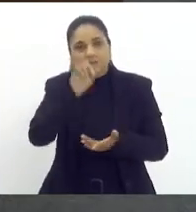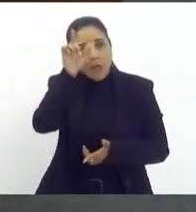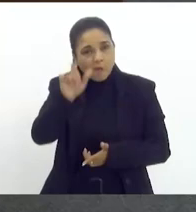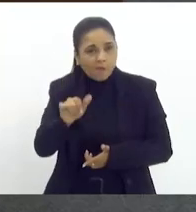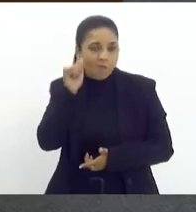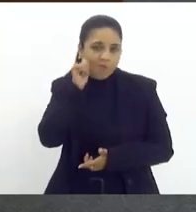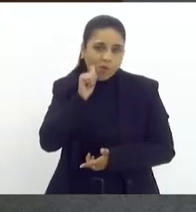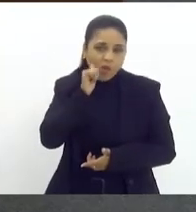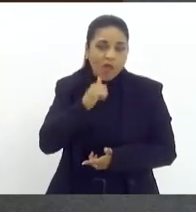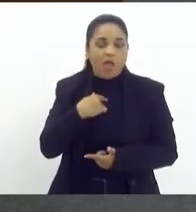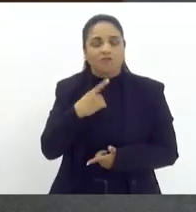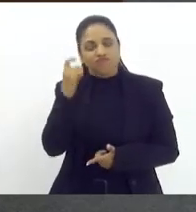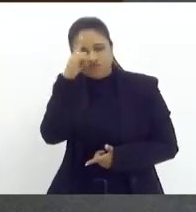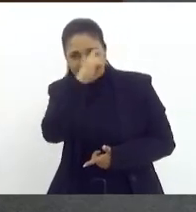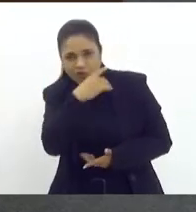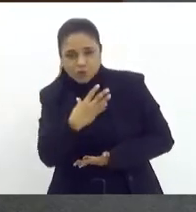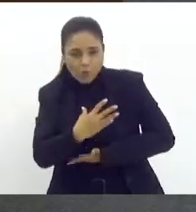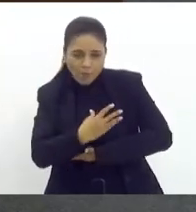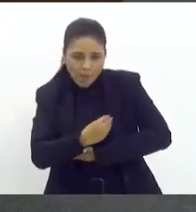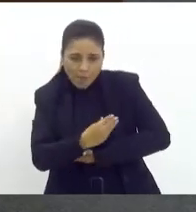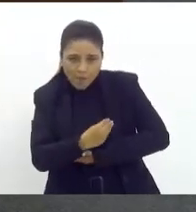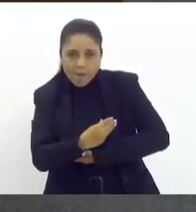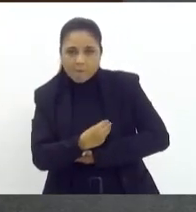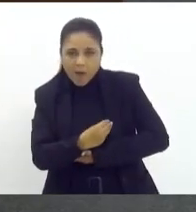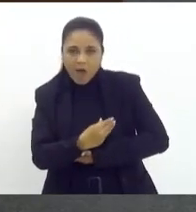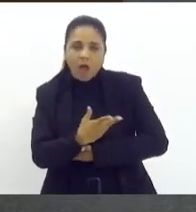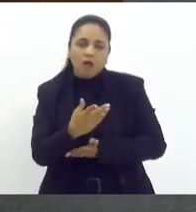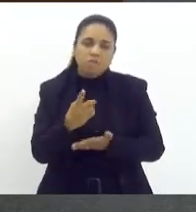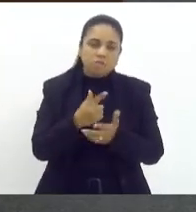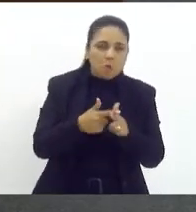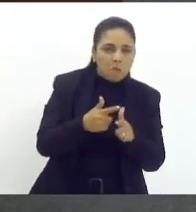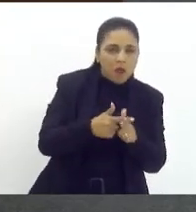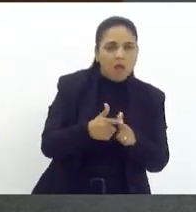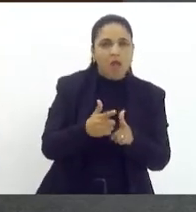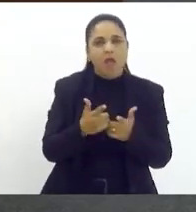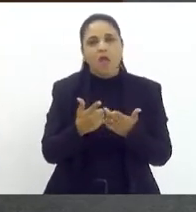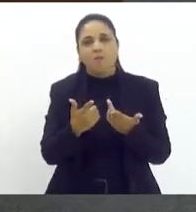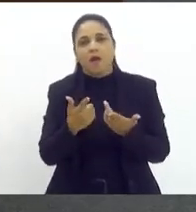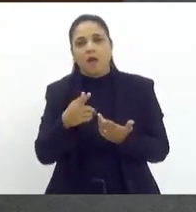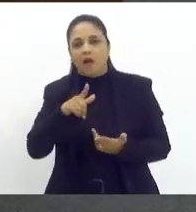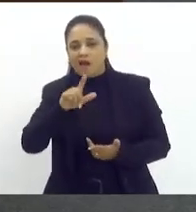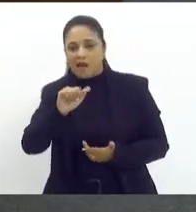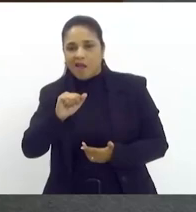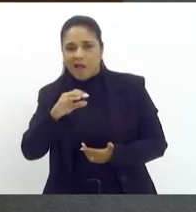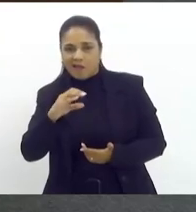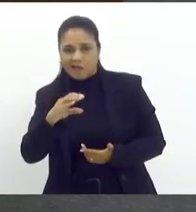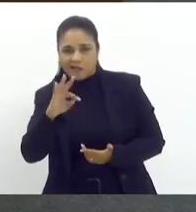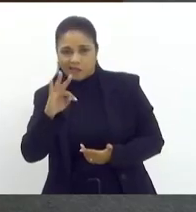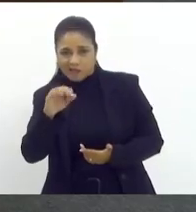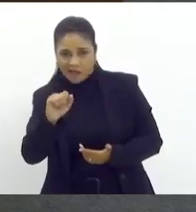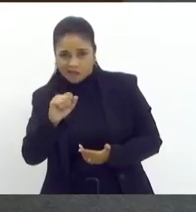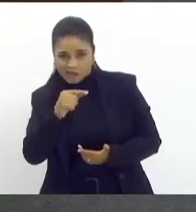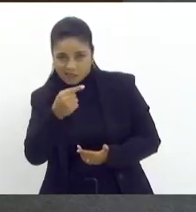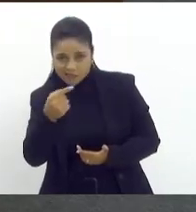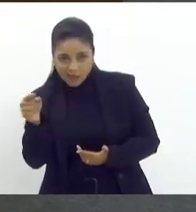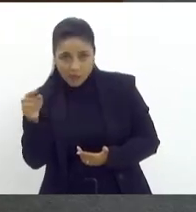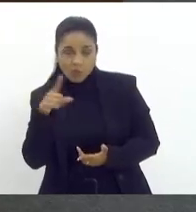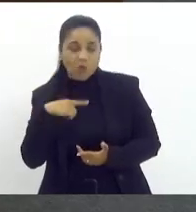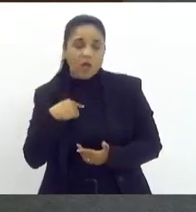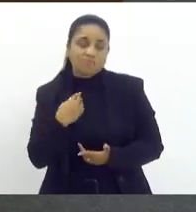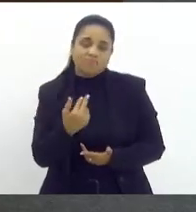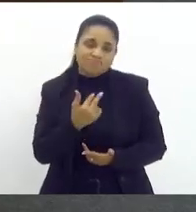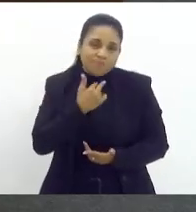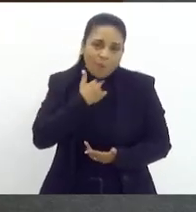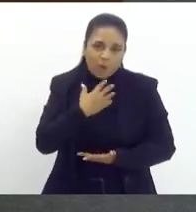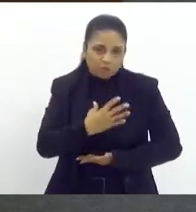de amamentar seus filhos enfim por alguma intercorrência com relação à lactação essa mulher não pode amamentar